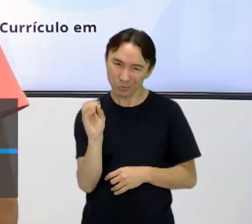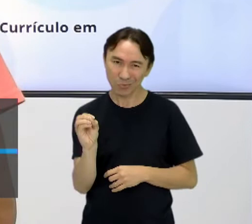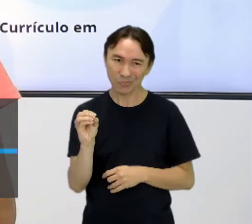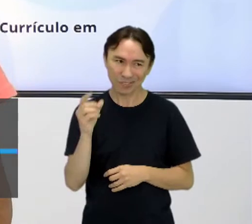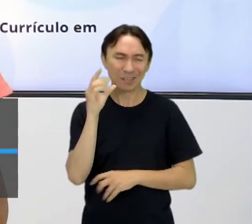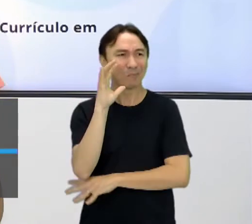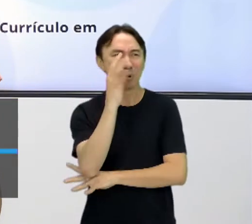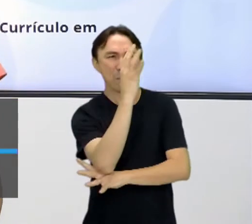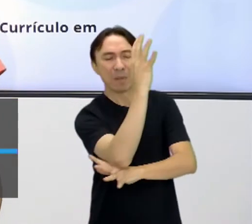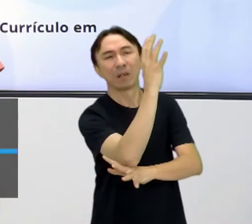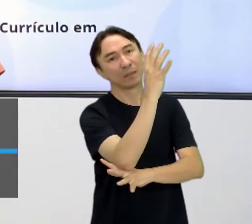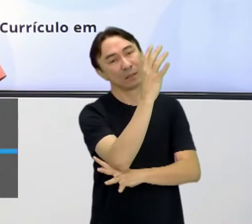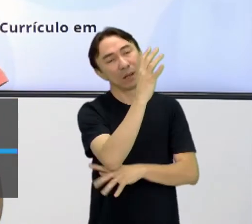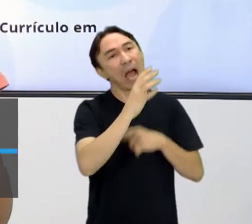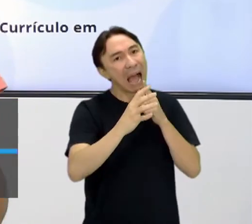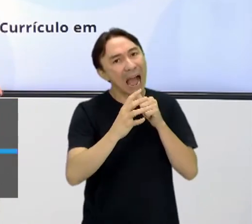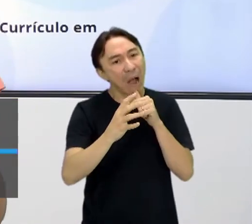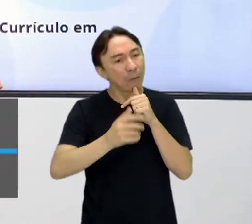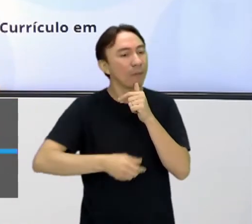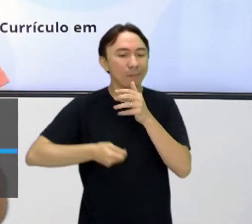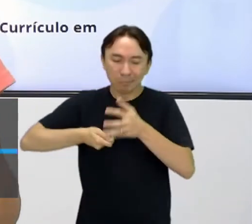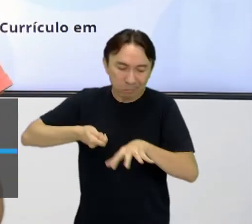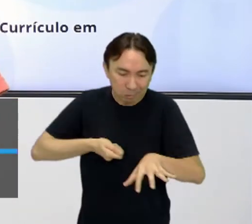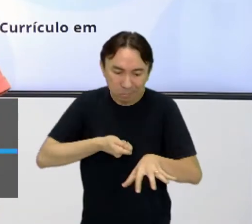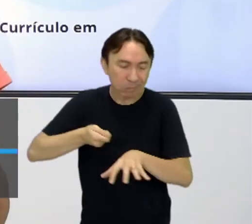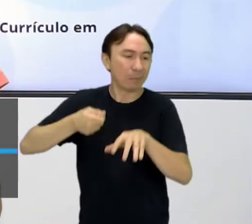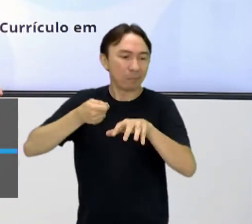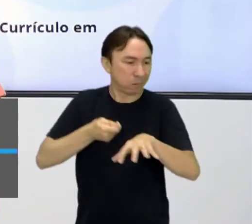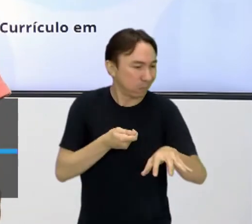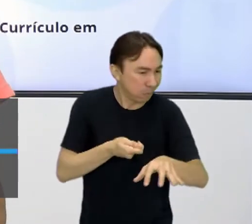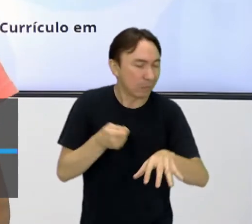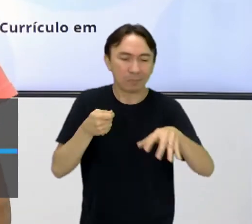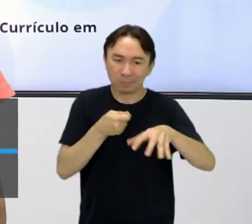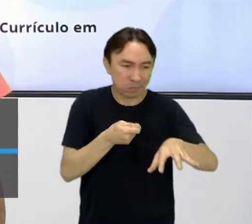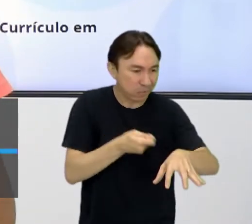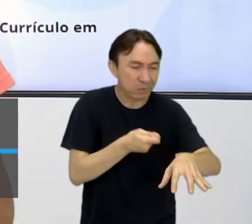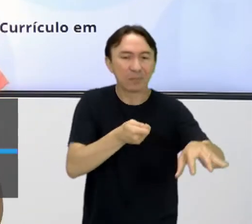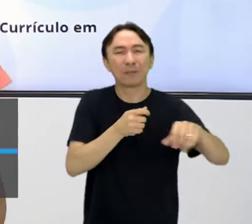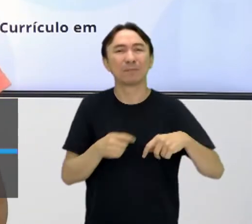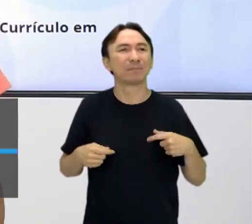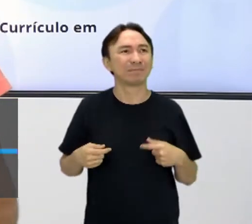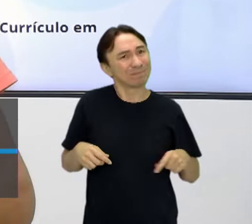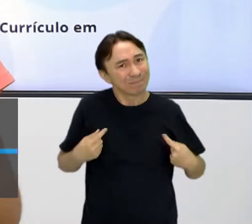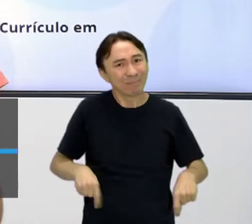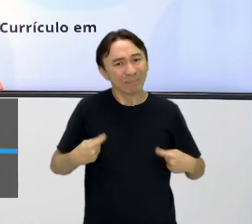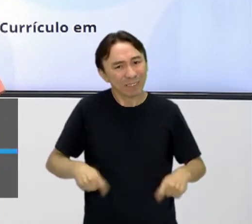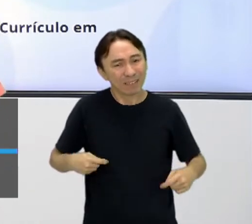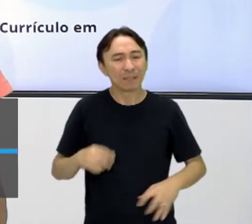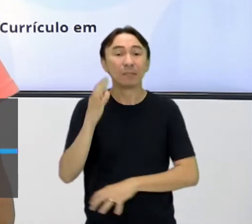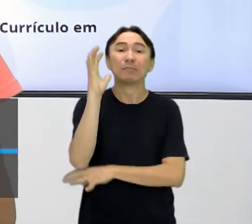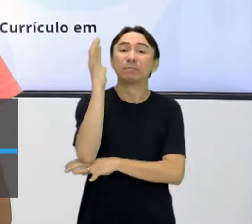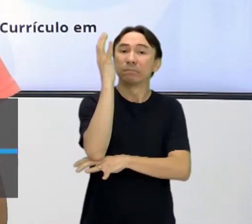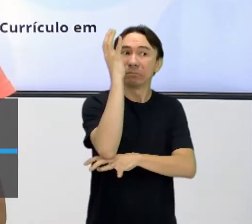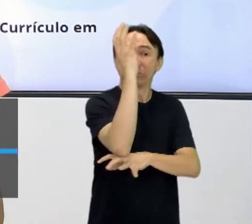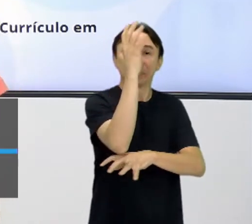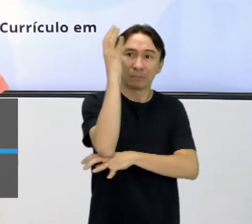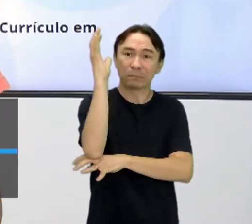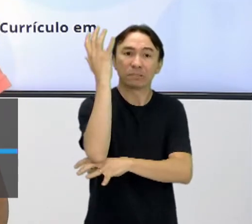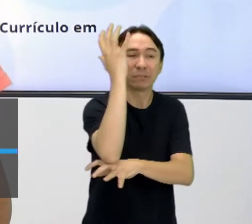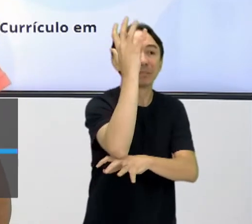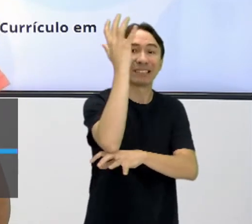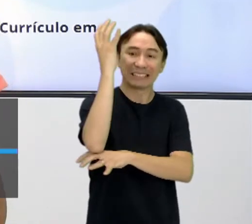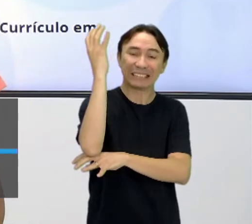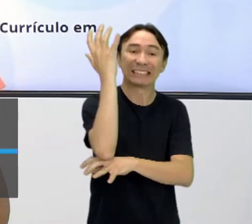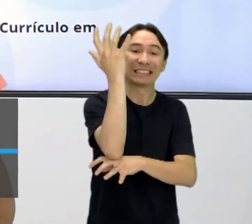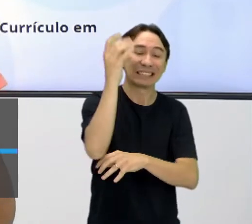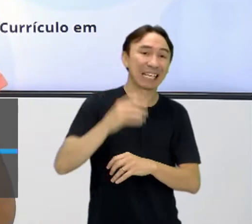questão econômica, né? É necessário plantar eucaliptos? Sim, é necessário plantar eucaliptos, mas quanto eucaliptos, né? A árvore em si,